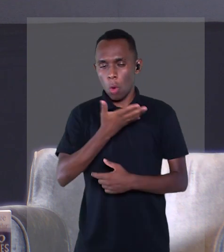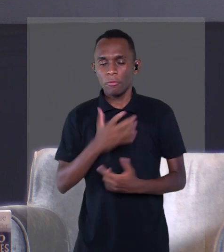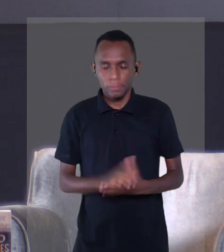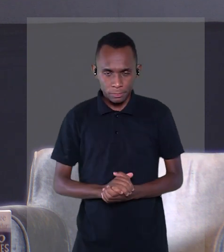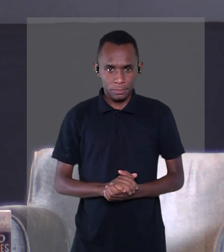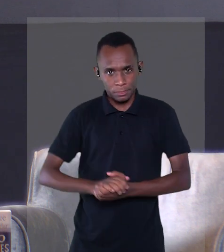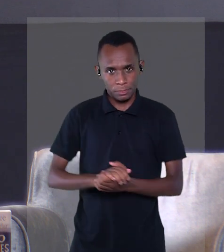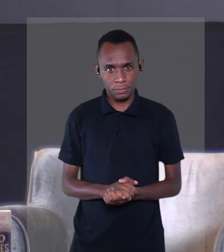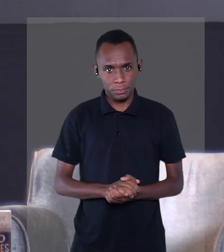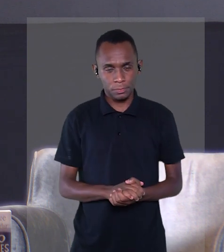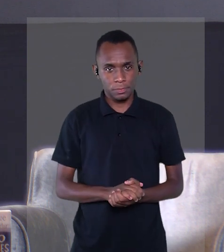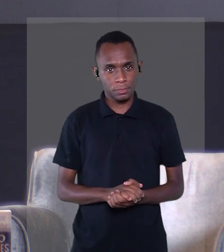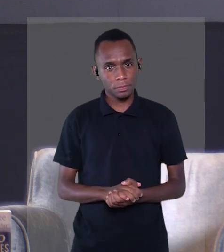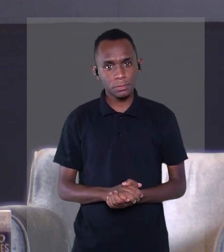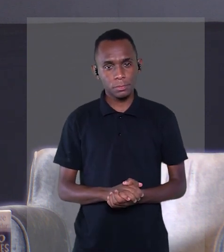ar.